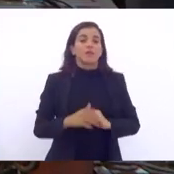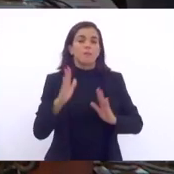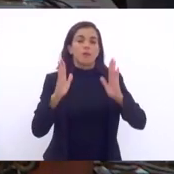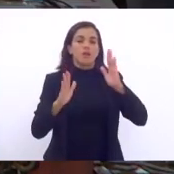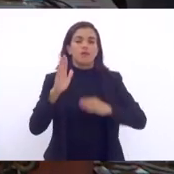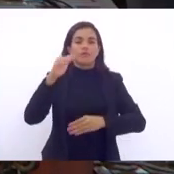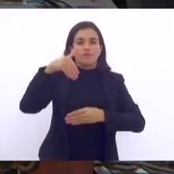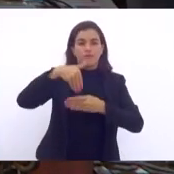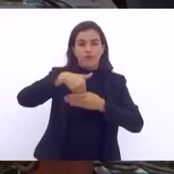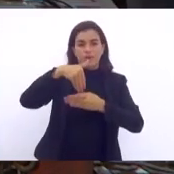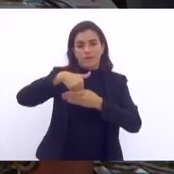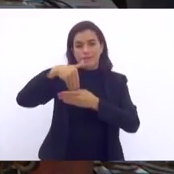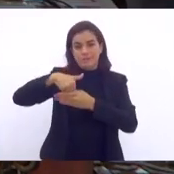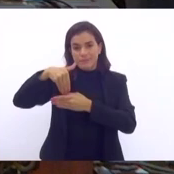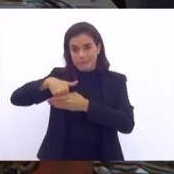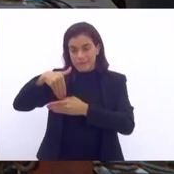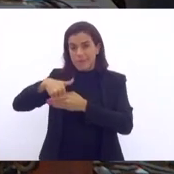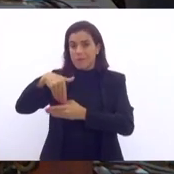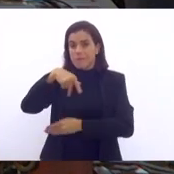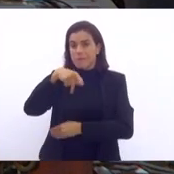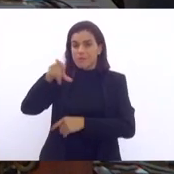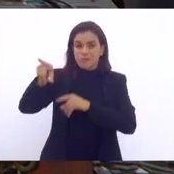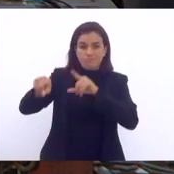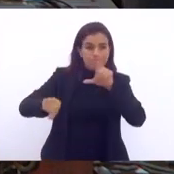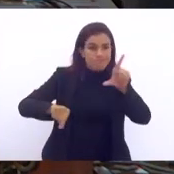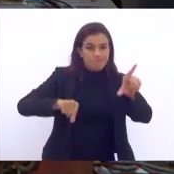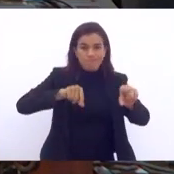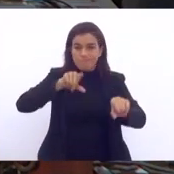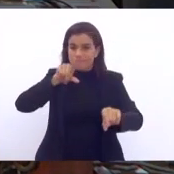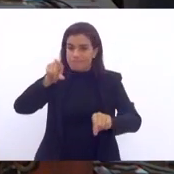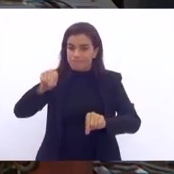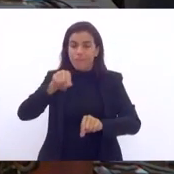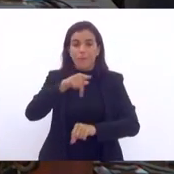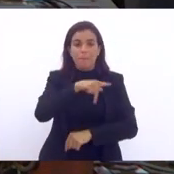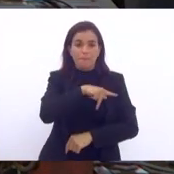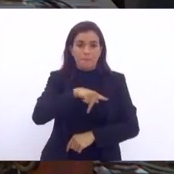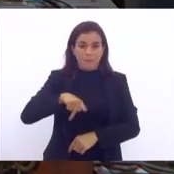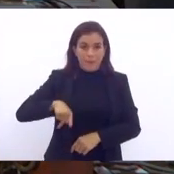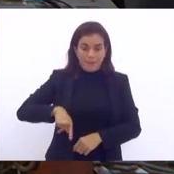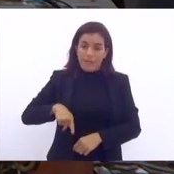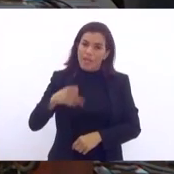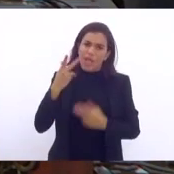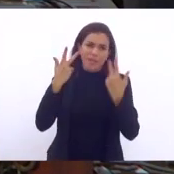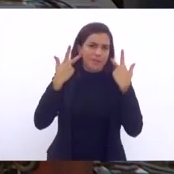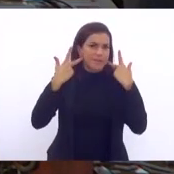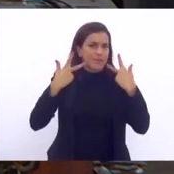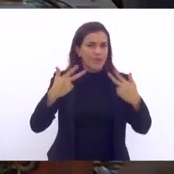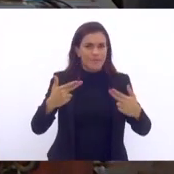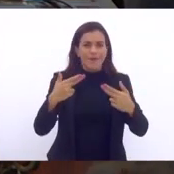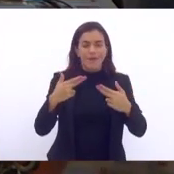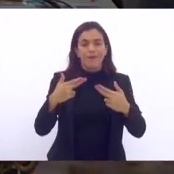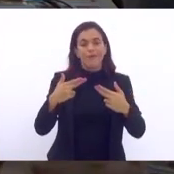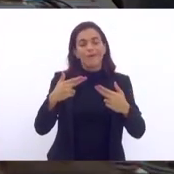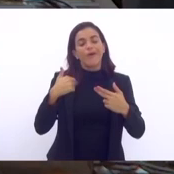para a presidência, e é natural, isso faz parte do Estado Democrático, eu acho isso louvável, haviam muitas